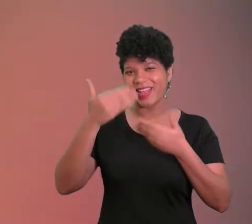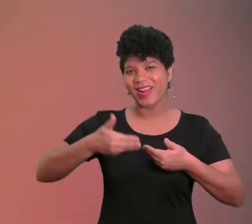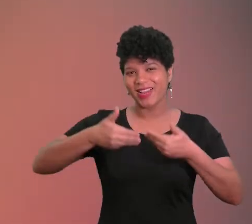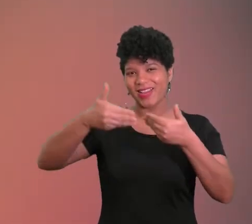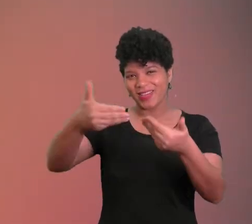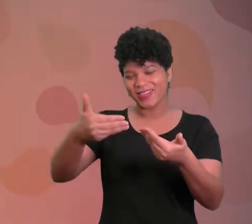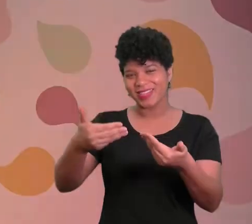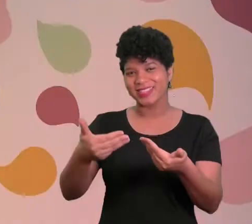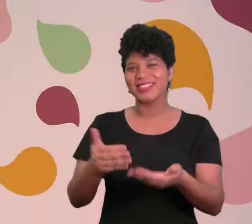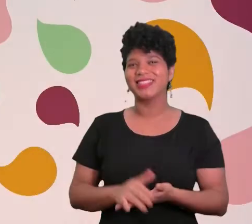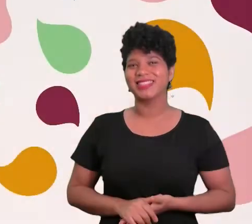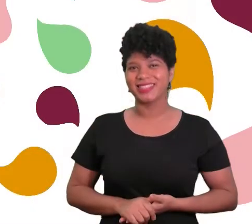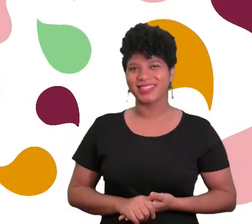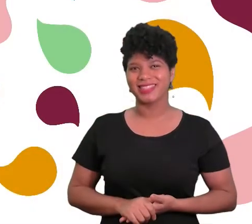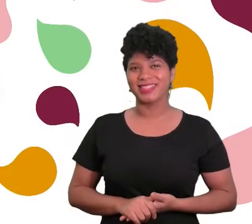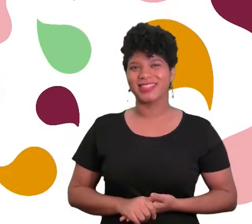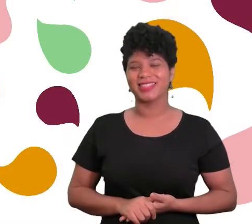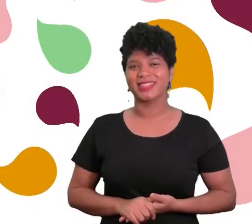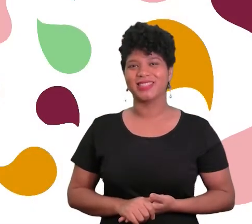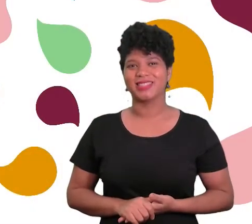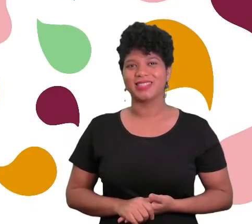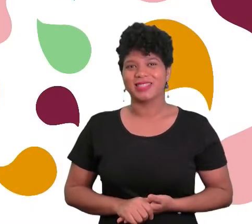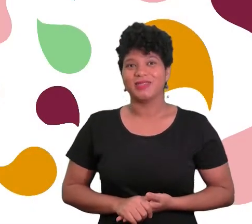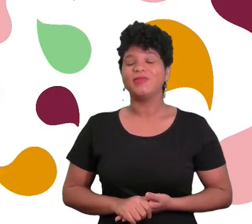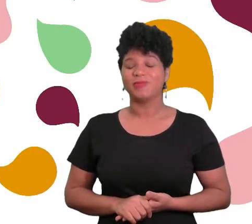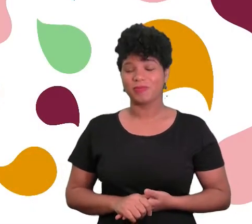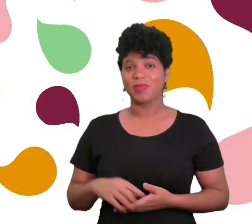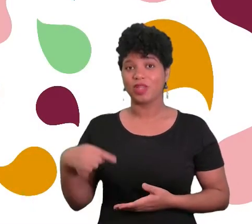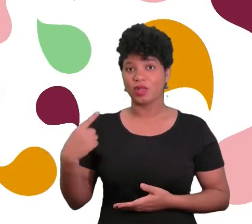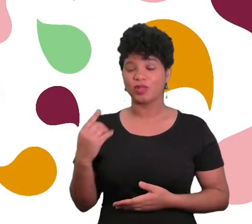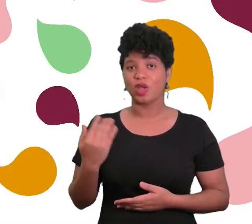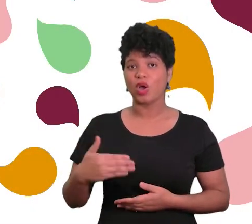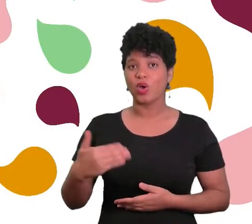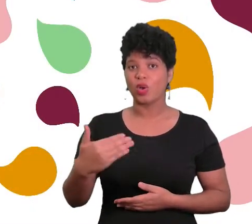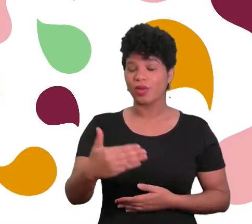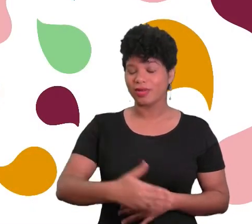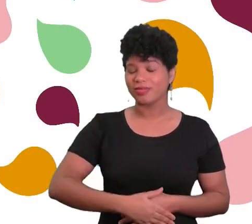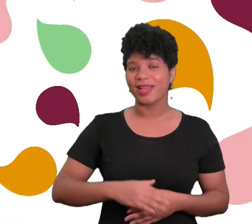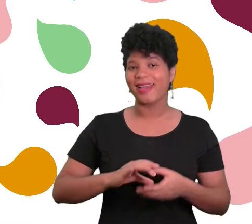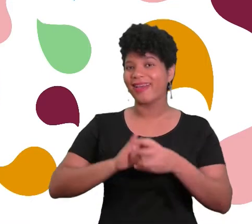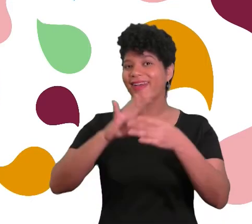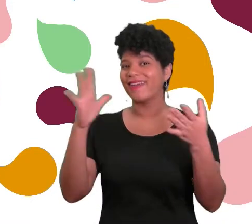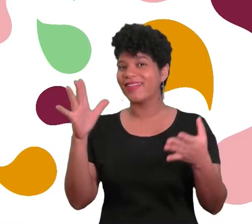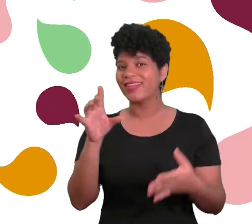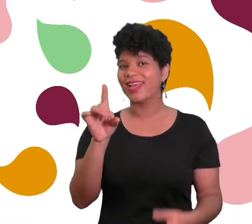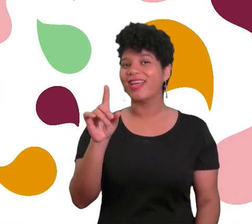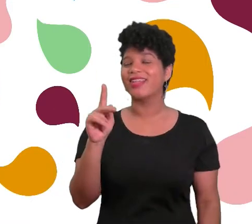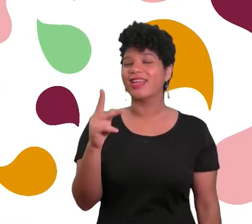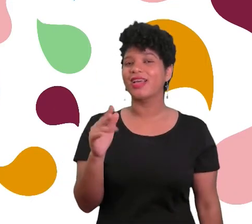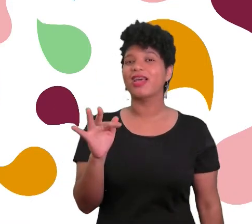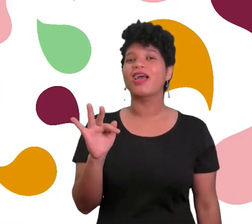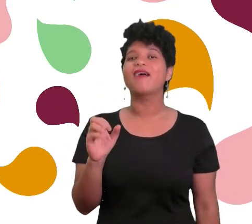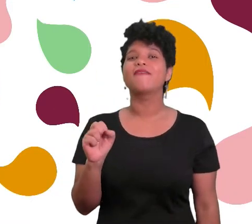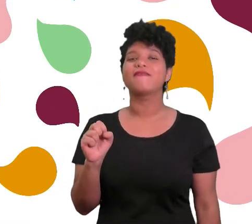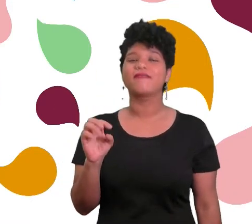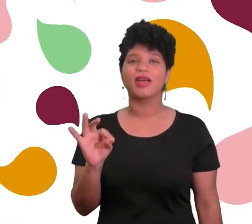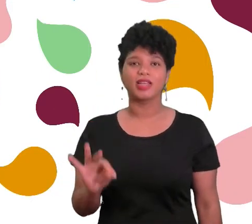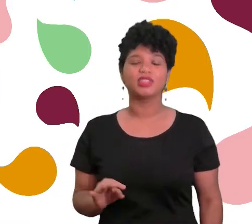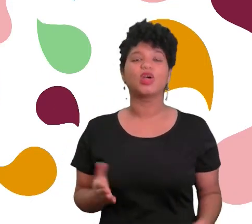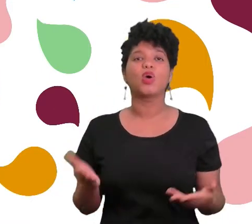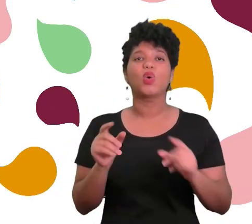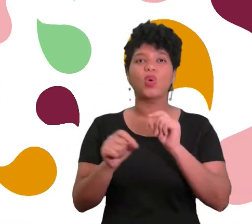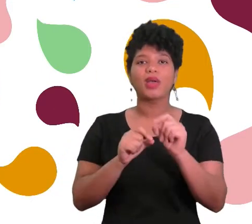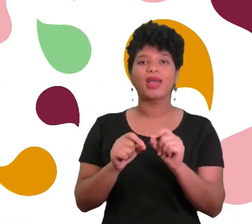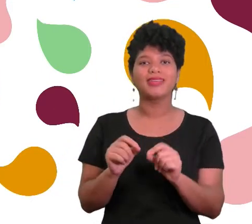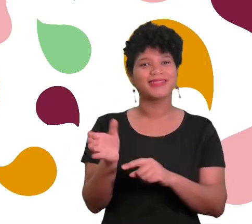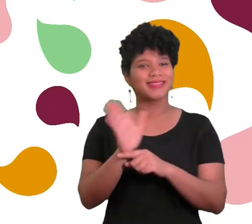do pessoal. Axé, obrigado. E a gente segue aqui na abertura do nosso DH Fest. O assunto agora é cinema. O